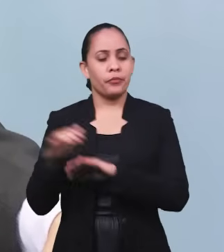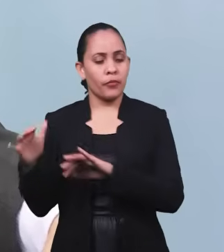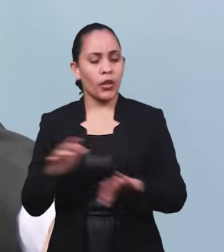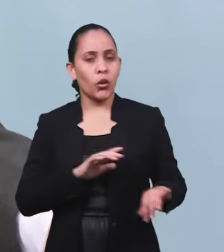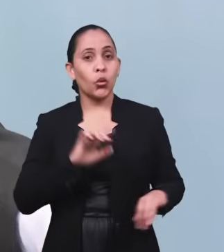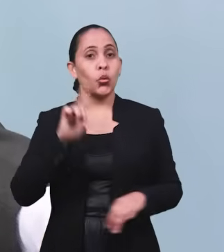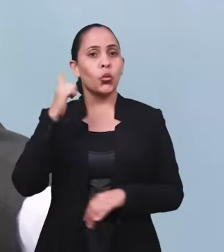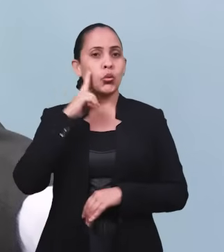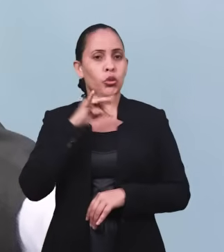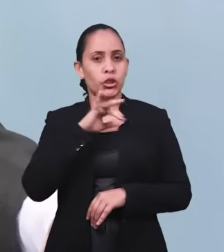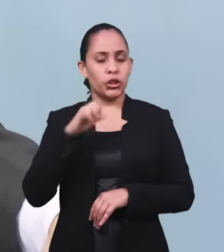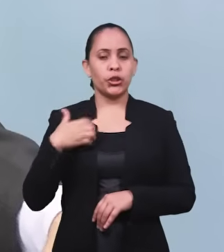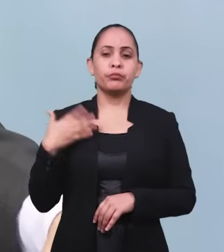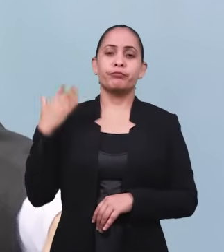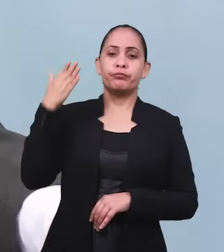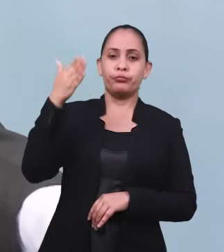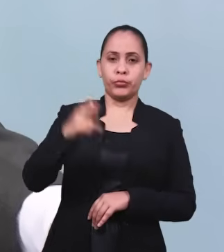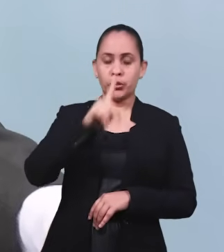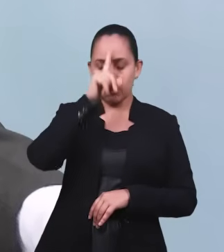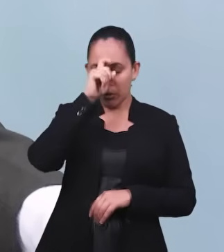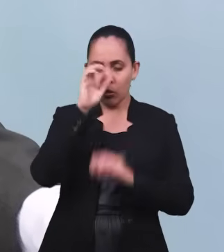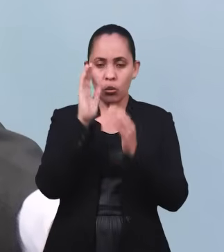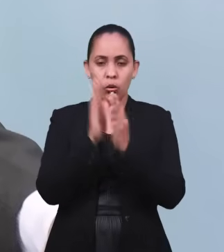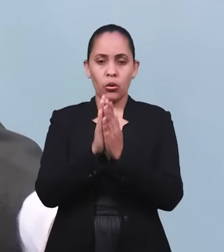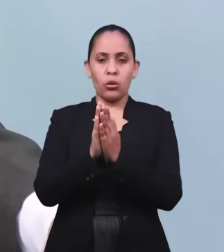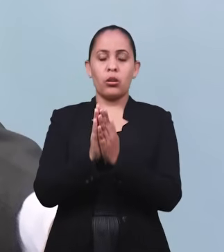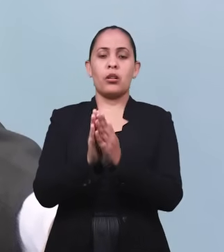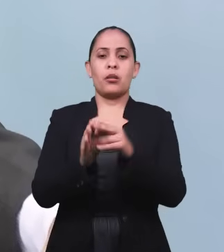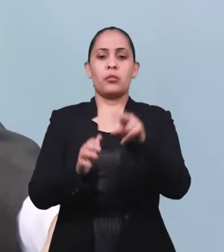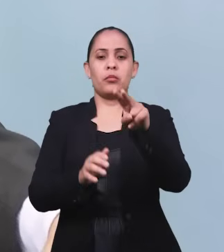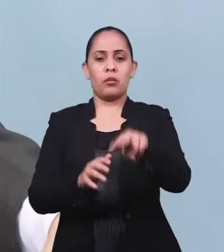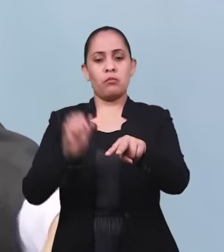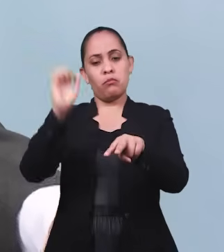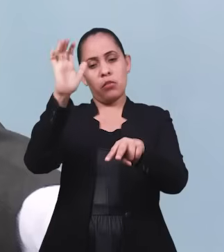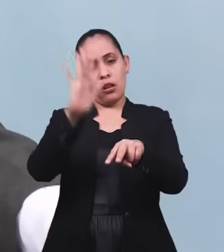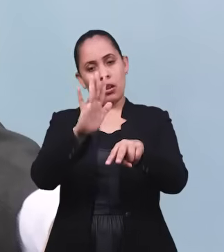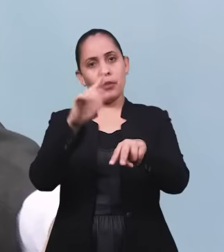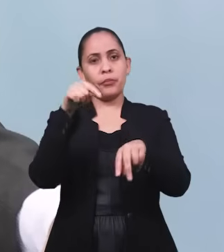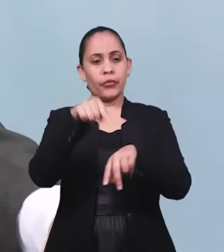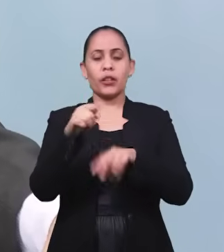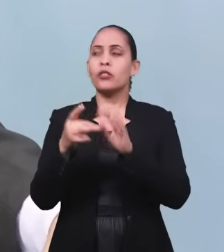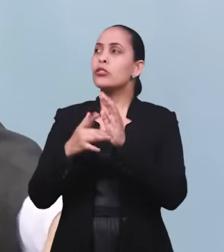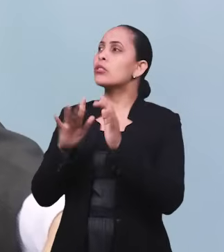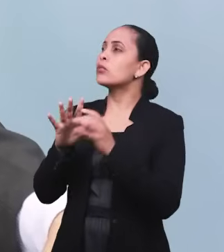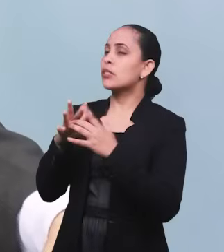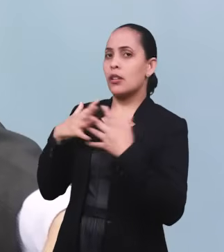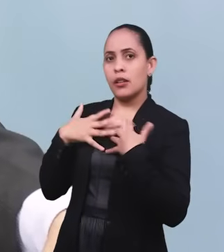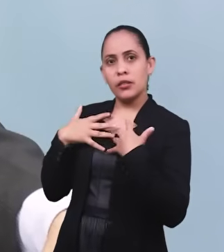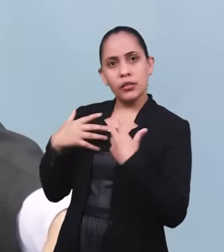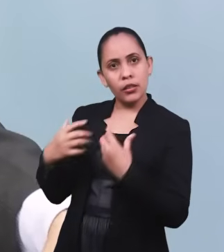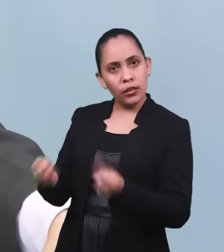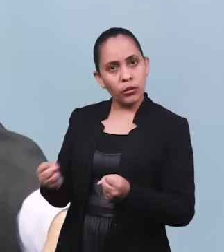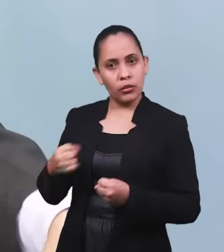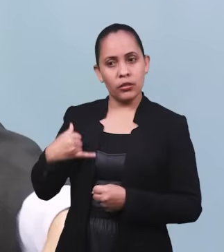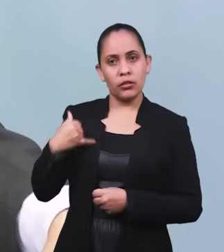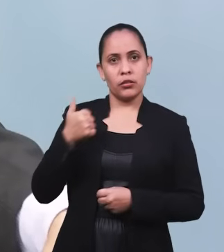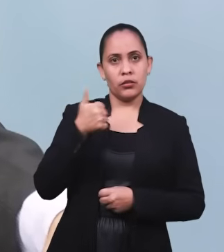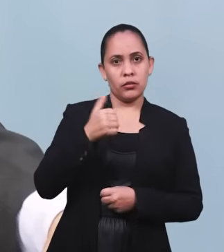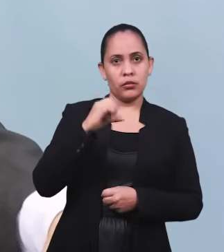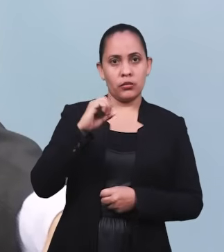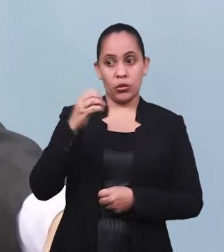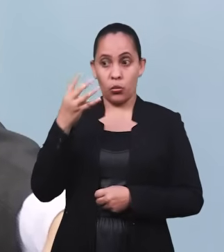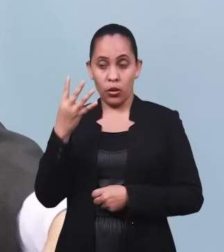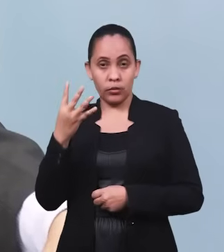no outro dia no hospital, oramos por ela. Na oração ela aceitou o Senhor, 104 anos de